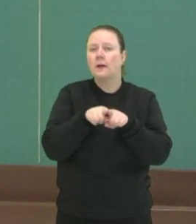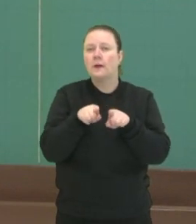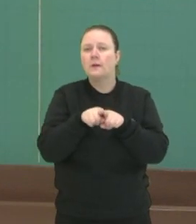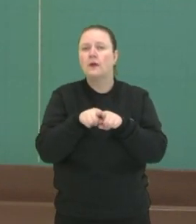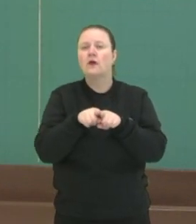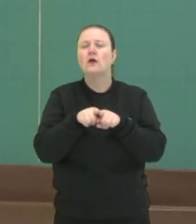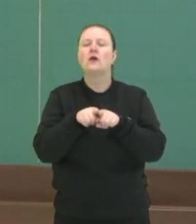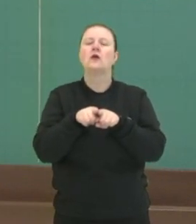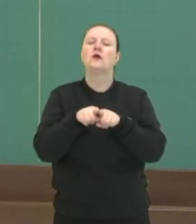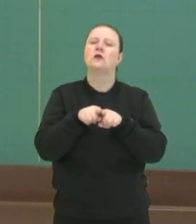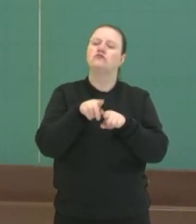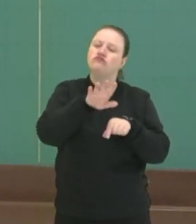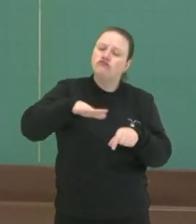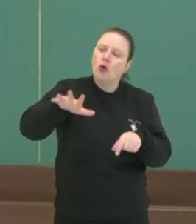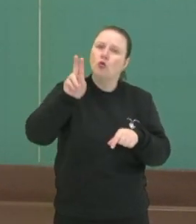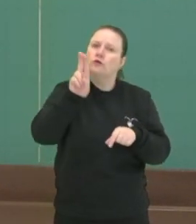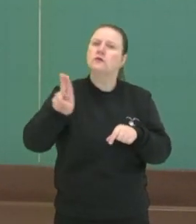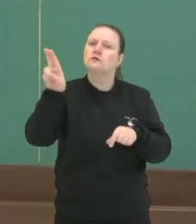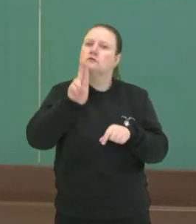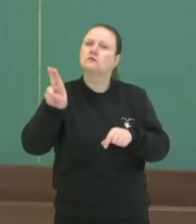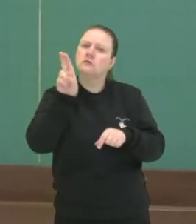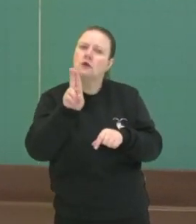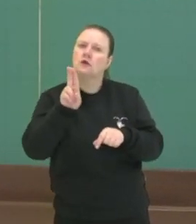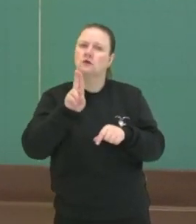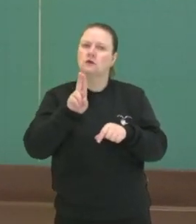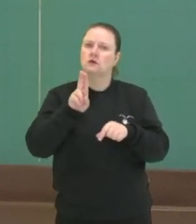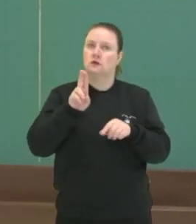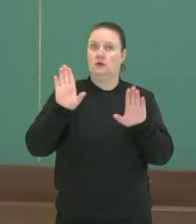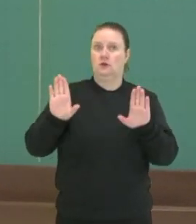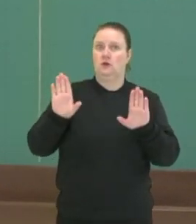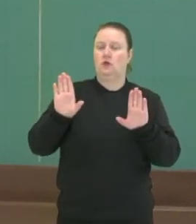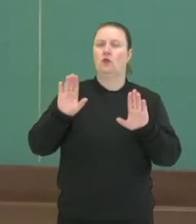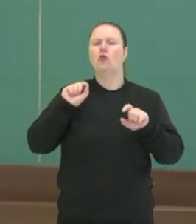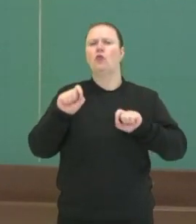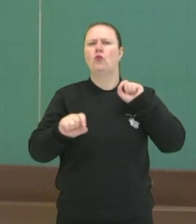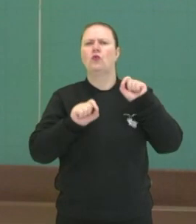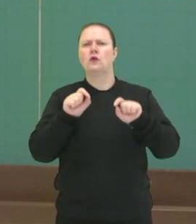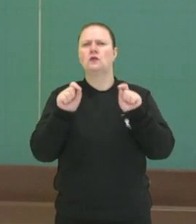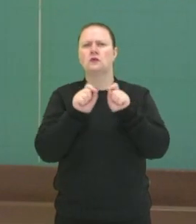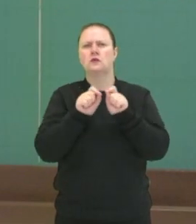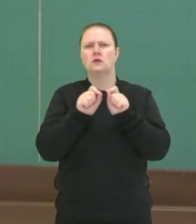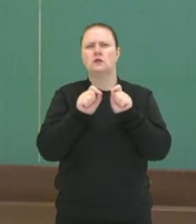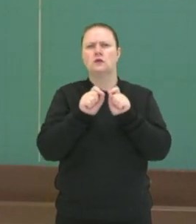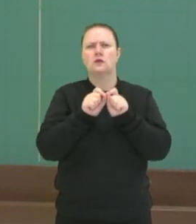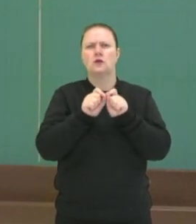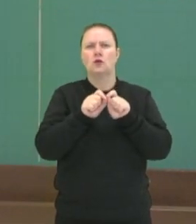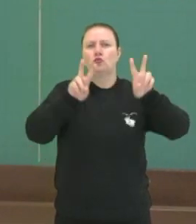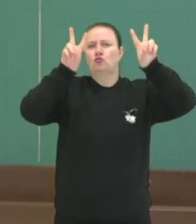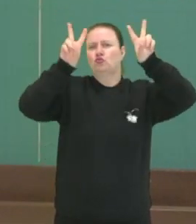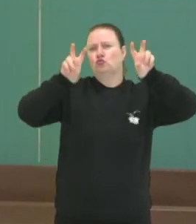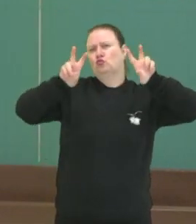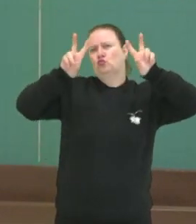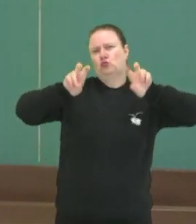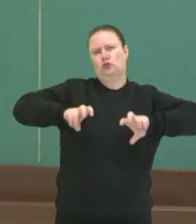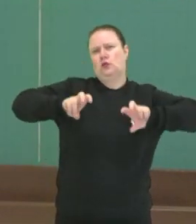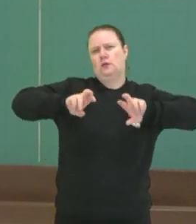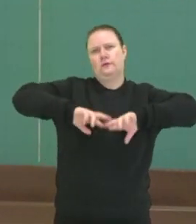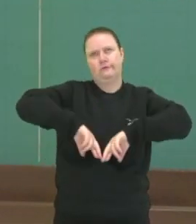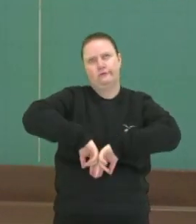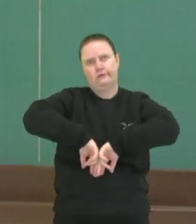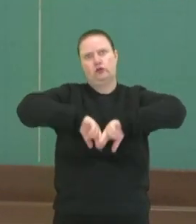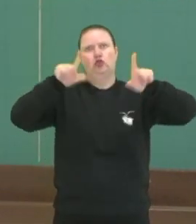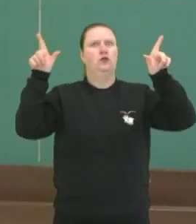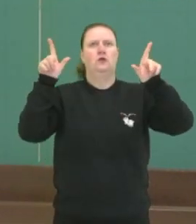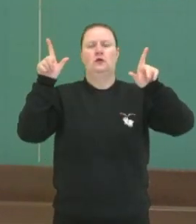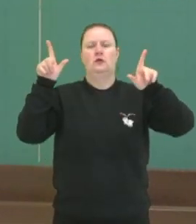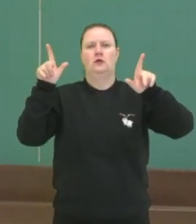eles fazem objetos extremamente realistas, desenhados, mas com uma temática totalmente surreal, uma coisa